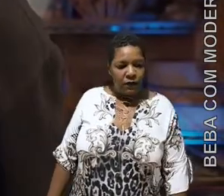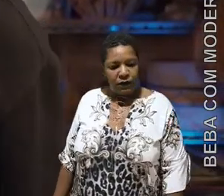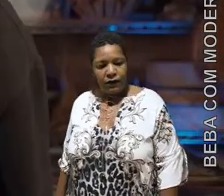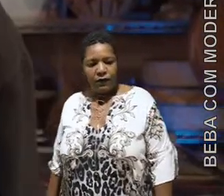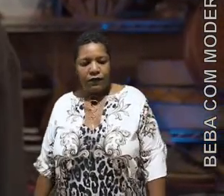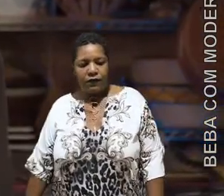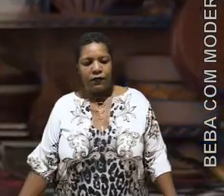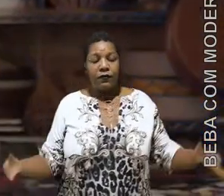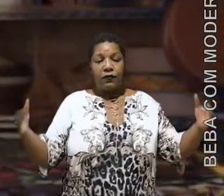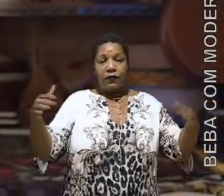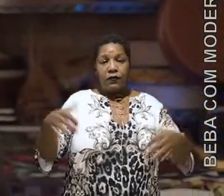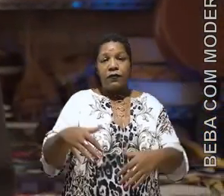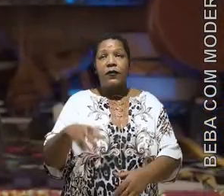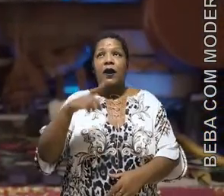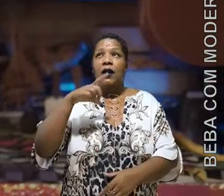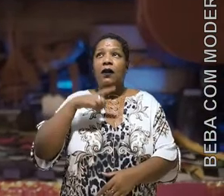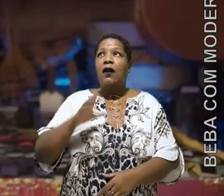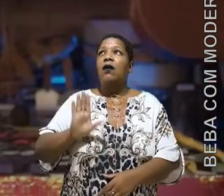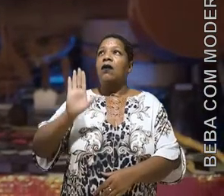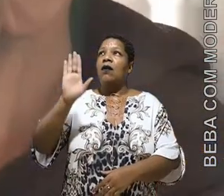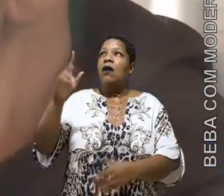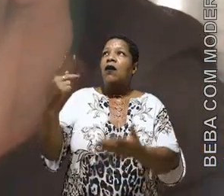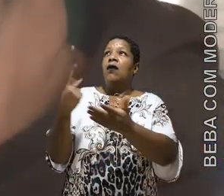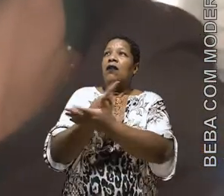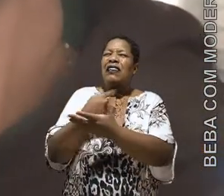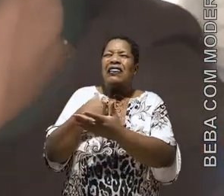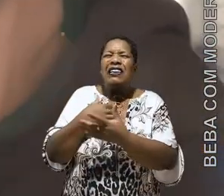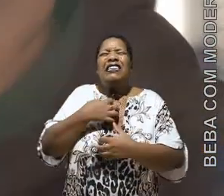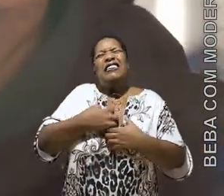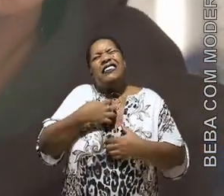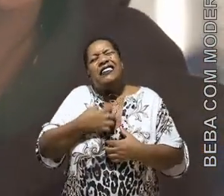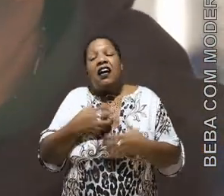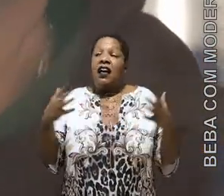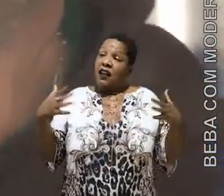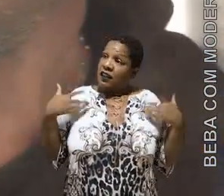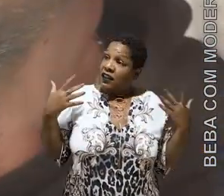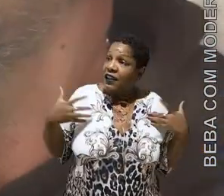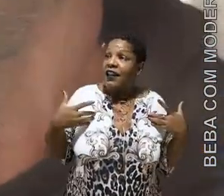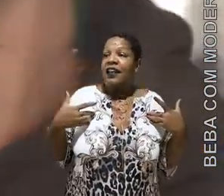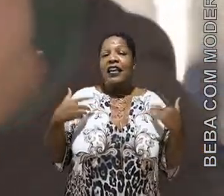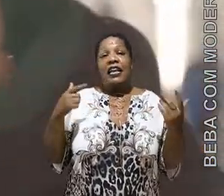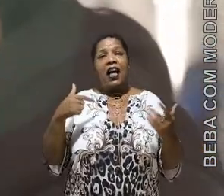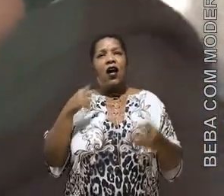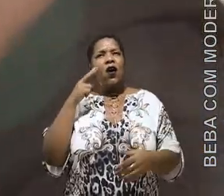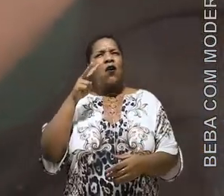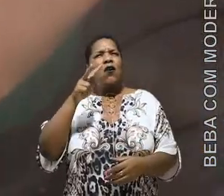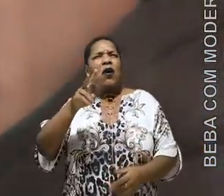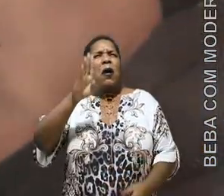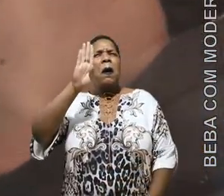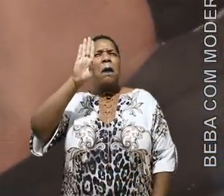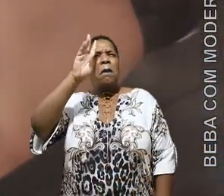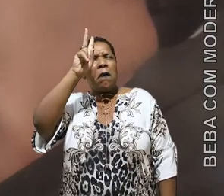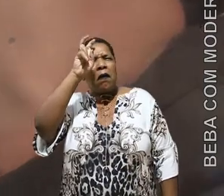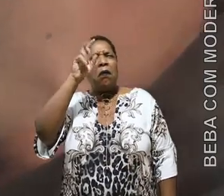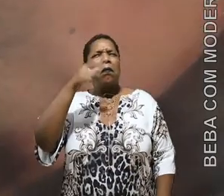ó o altos acontecimentos aparentemente usar alegrias teve boiando bêbado